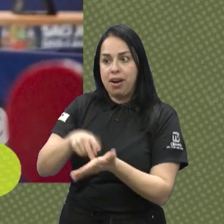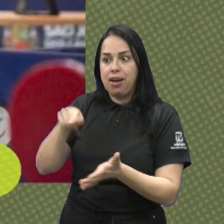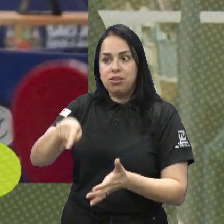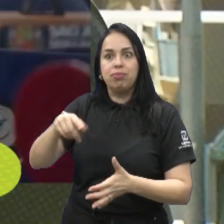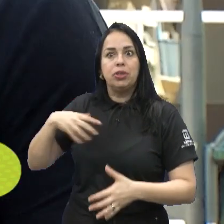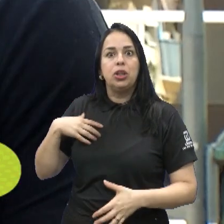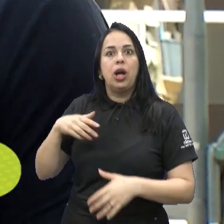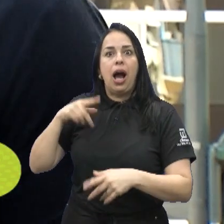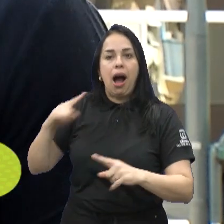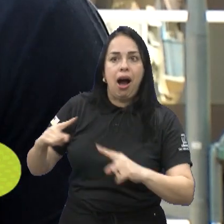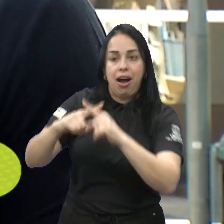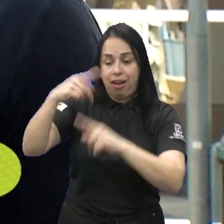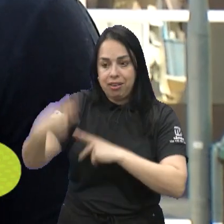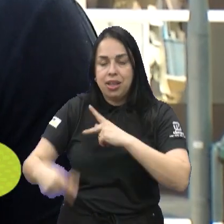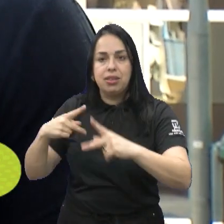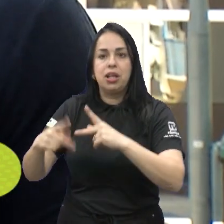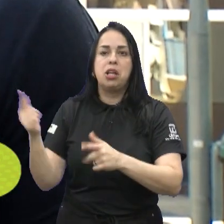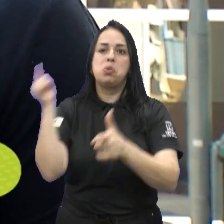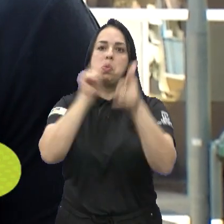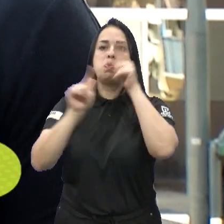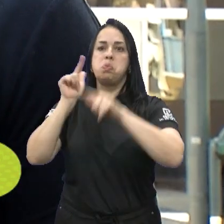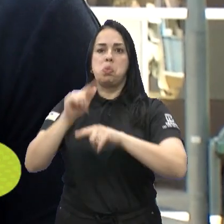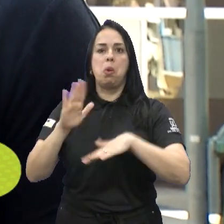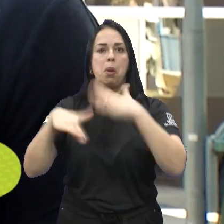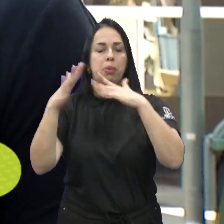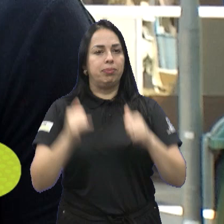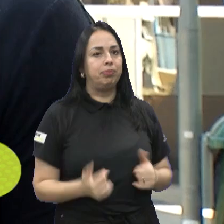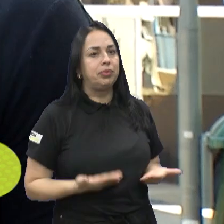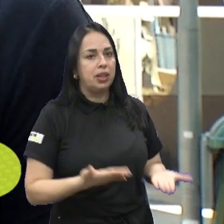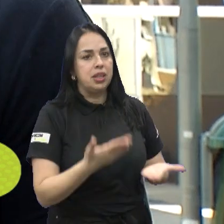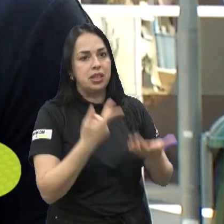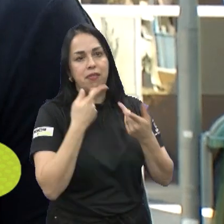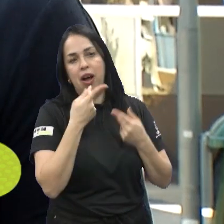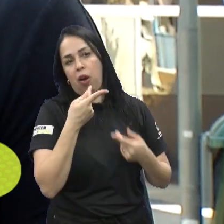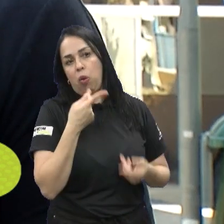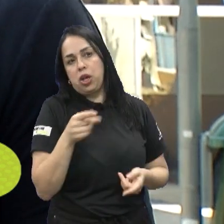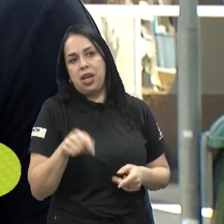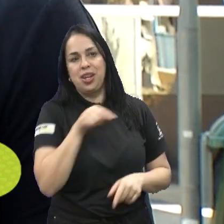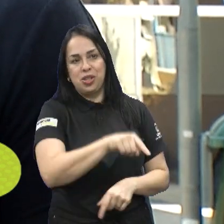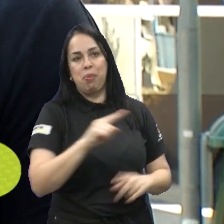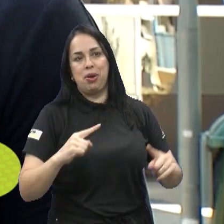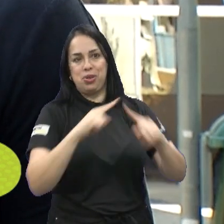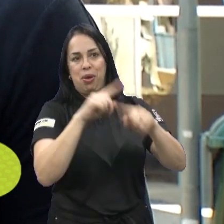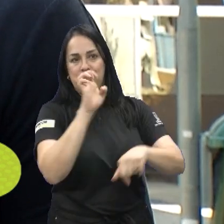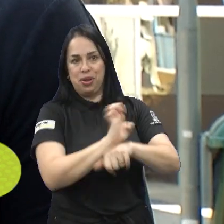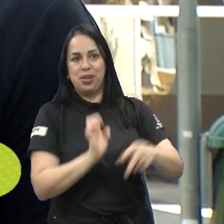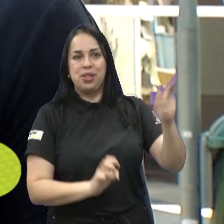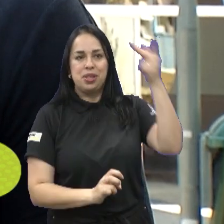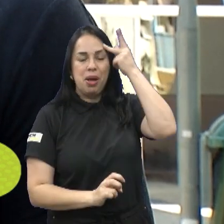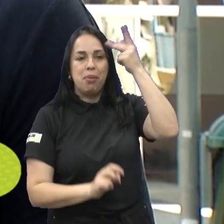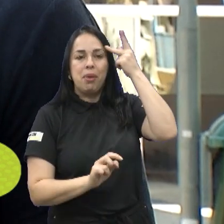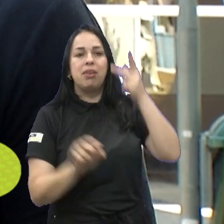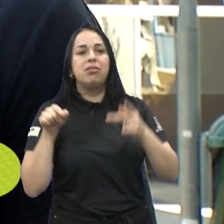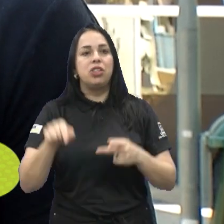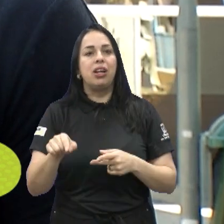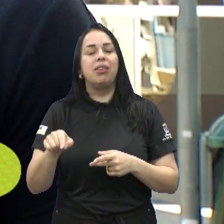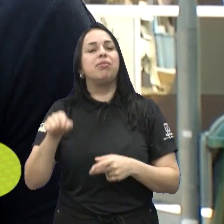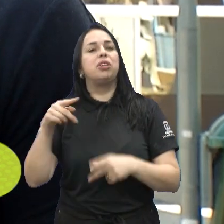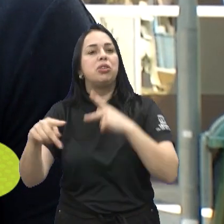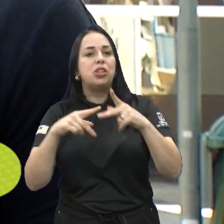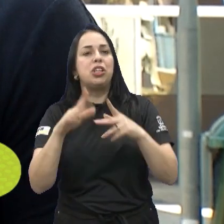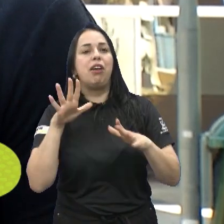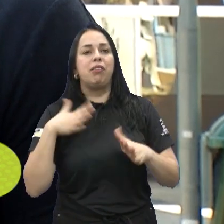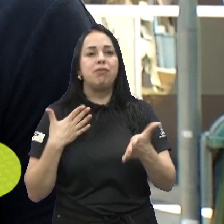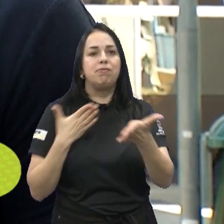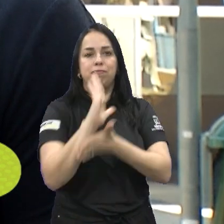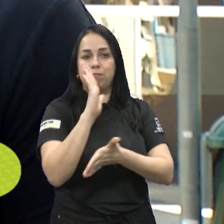atletas conseguirem conquistar esse feito. E agora o senhor falou, a gente vai para os Jogos Abertos. São José já venceu 8 vezes, 6 vezes